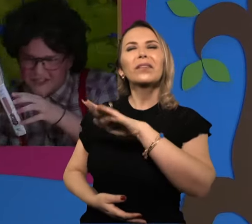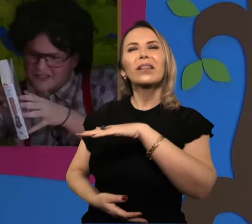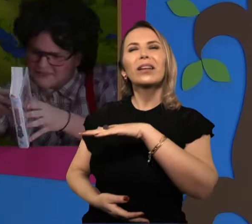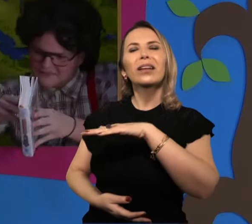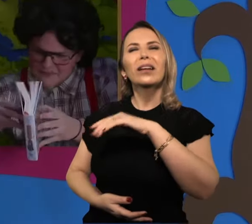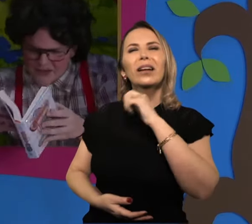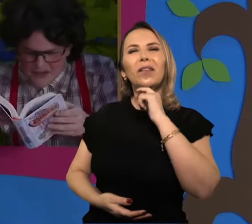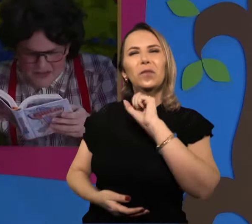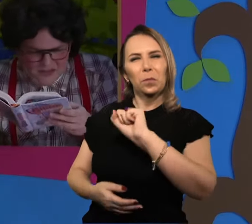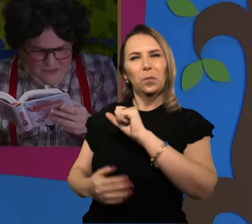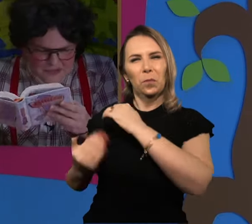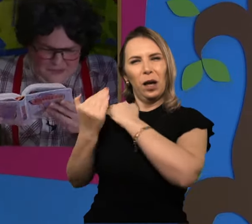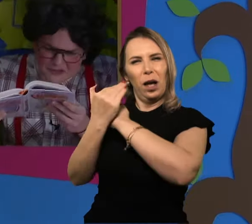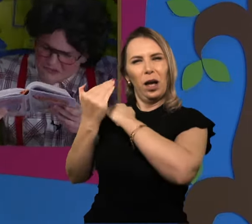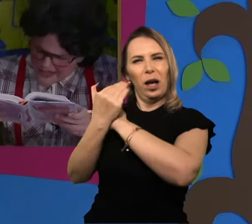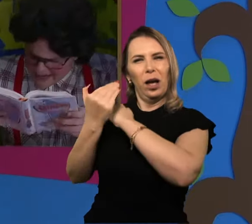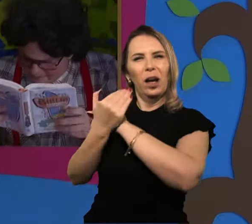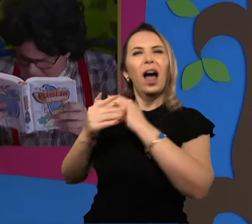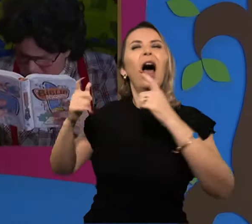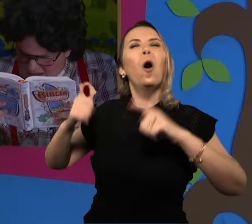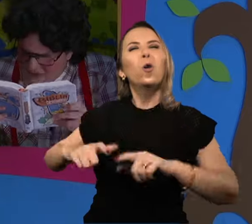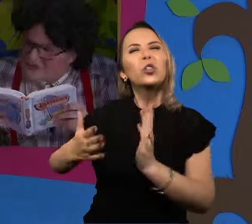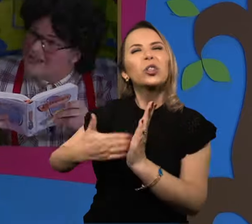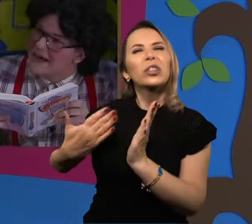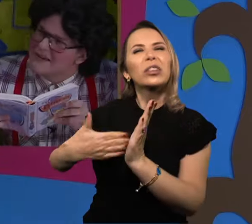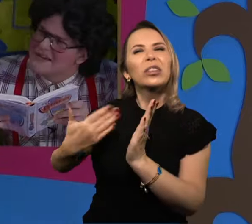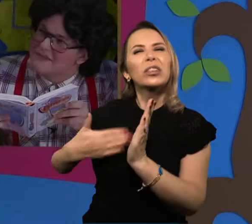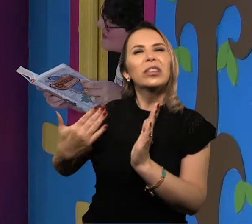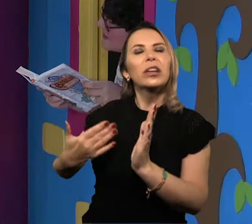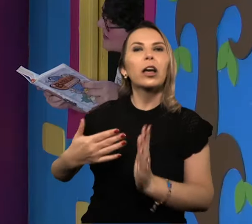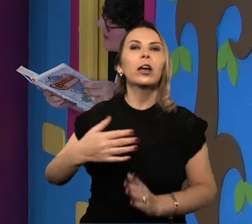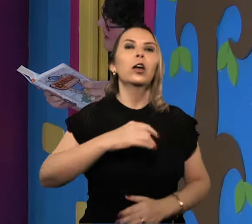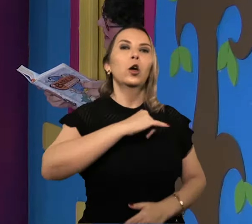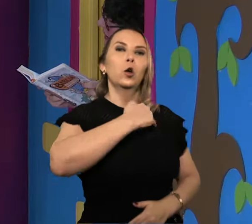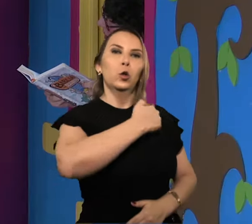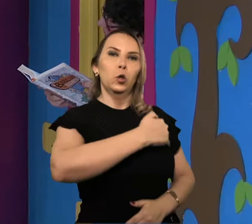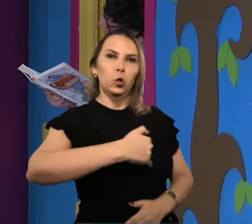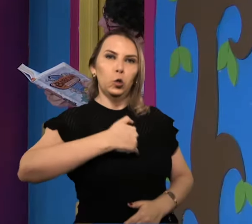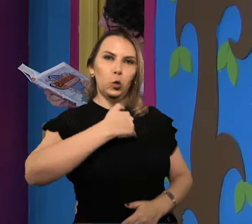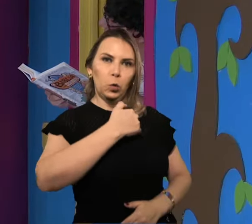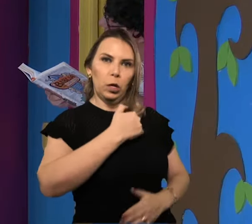Ô Nadine. Oi. Você pode me ajudar? Onde que é mesmo? É em